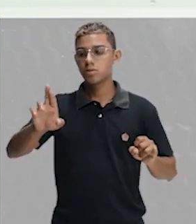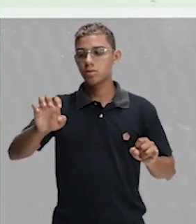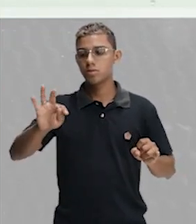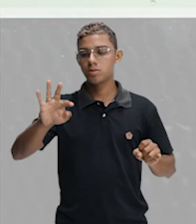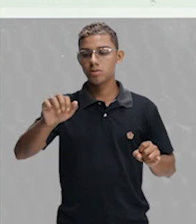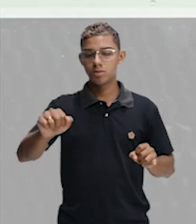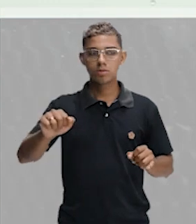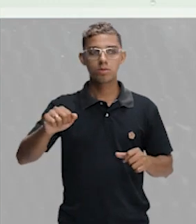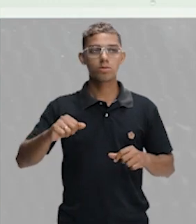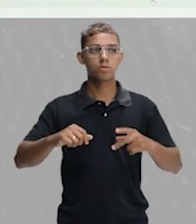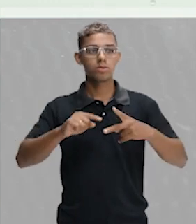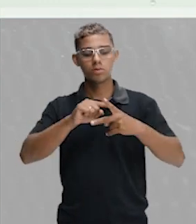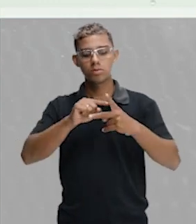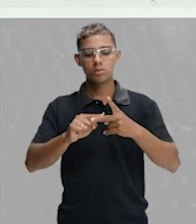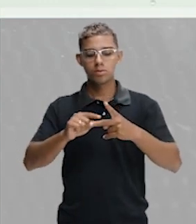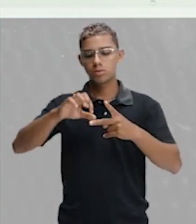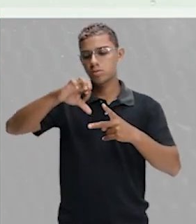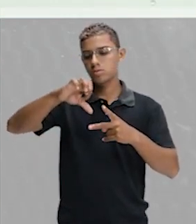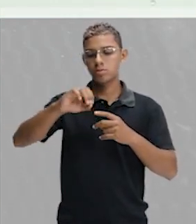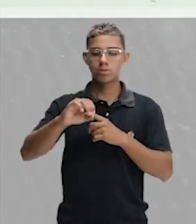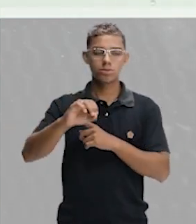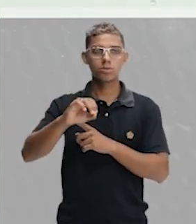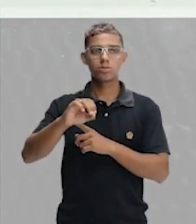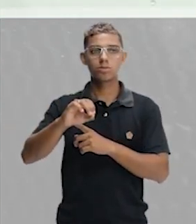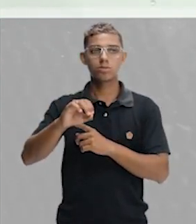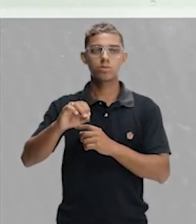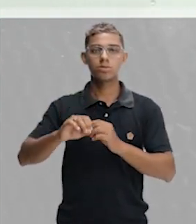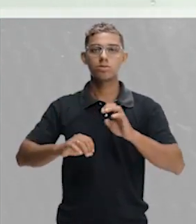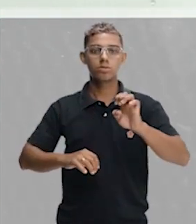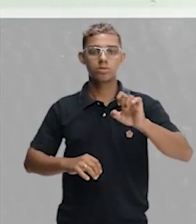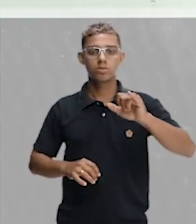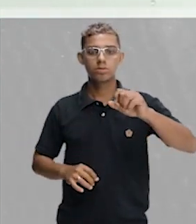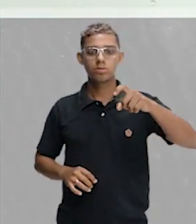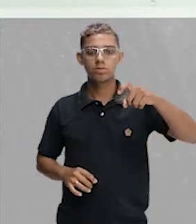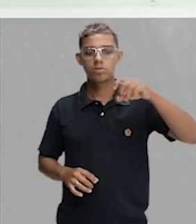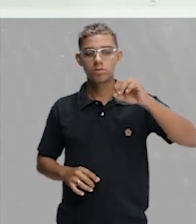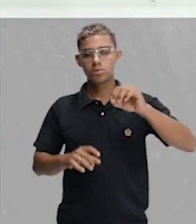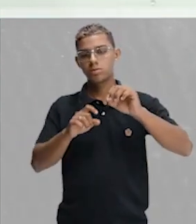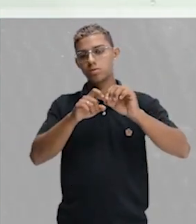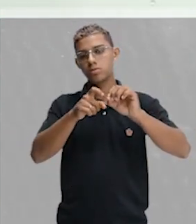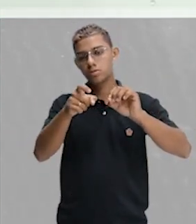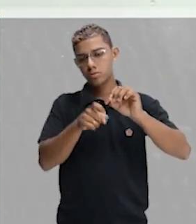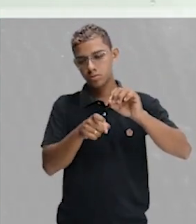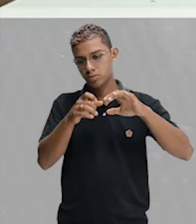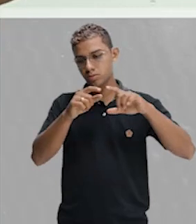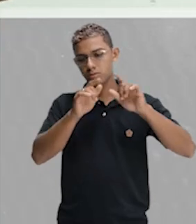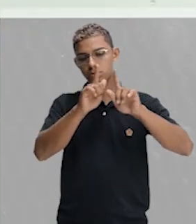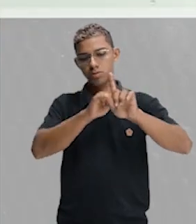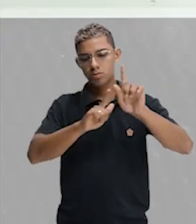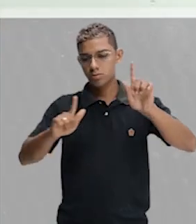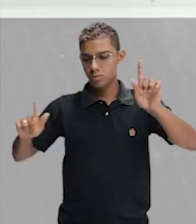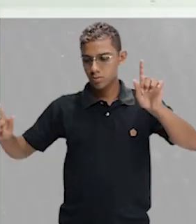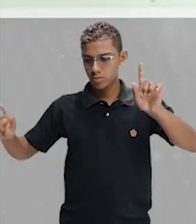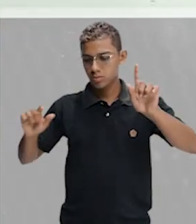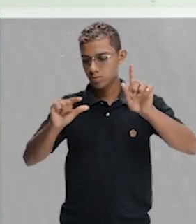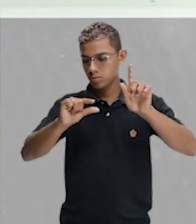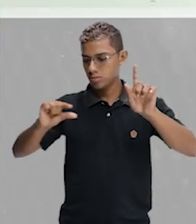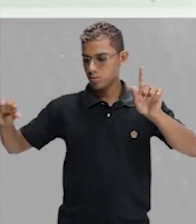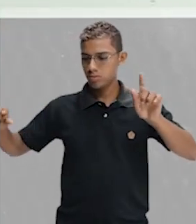90 graus com o eixo X certo beleza bom